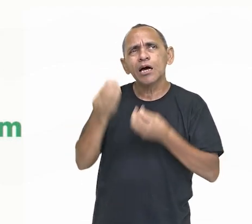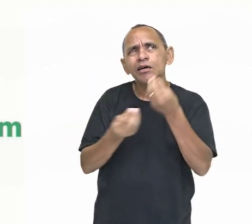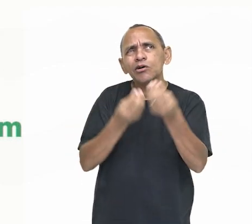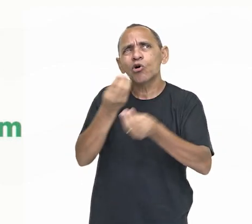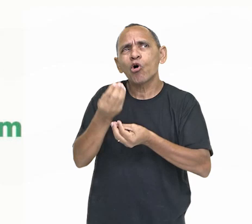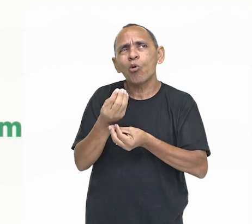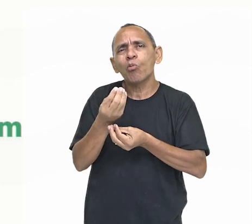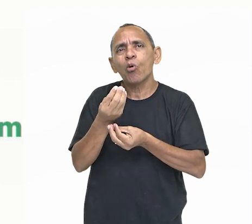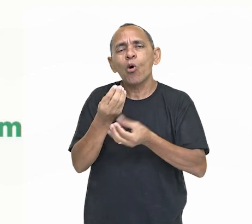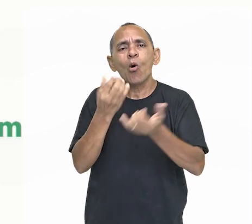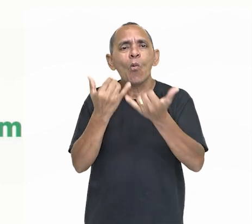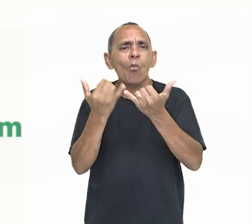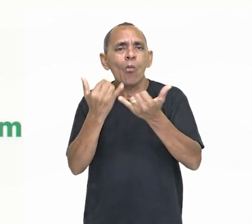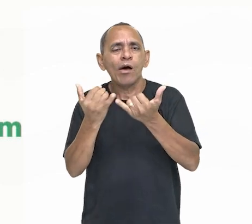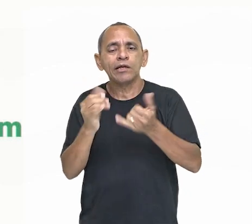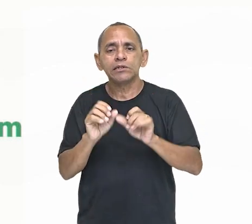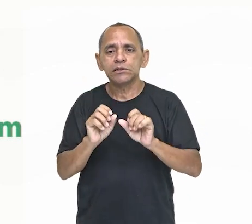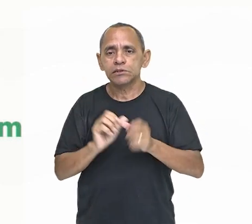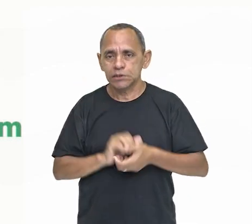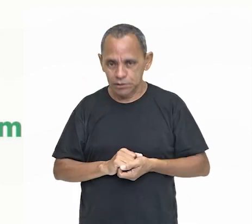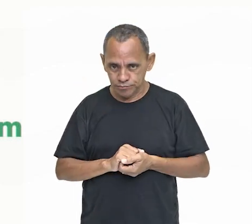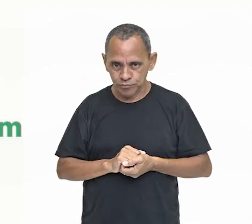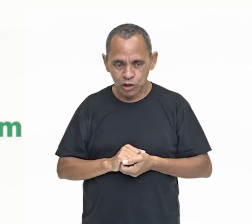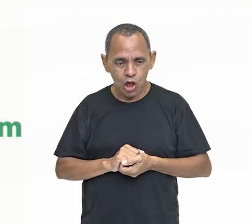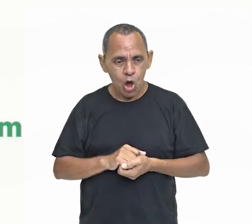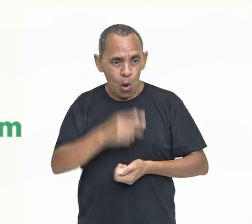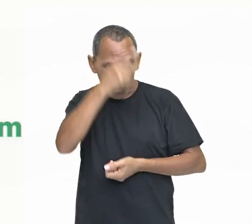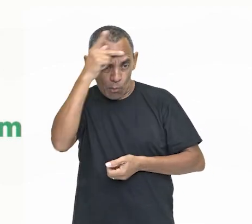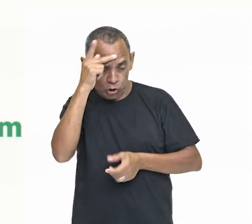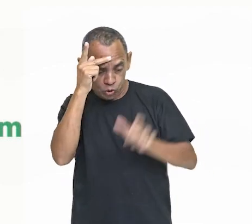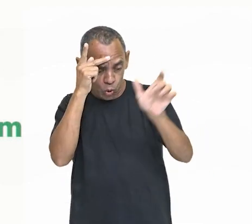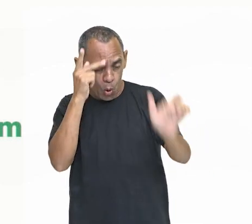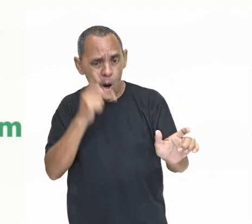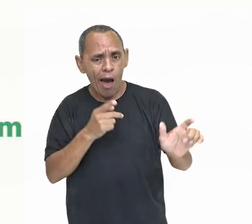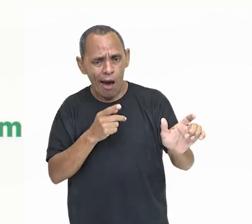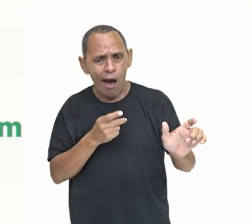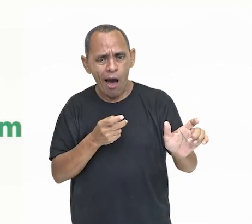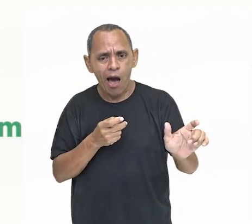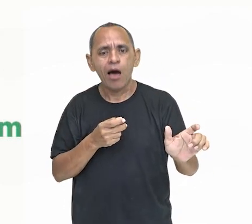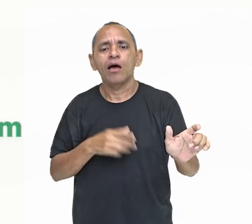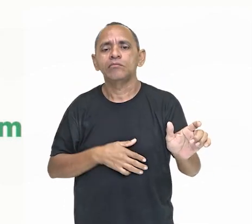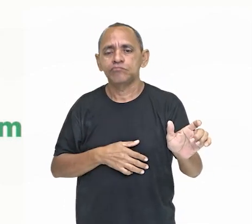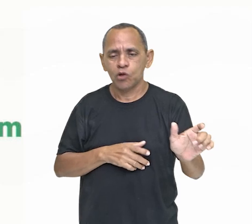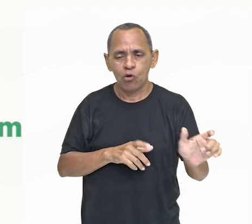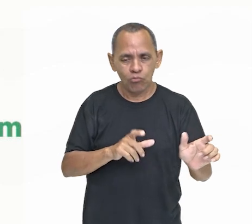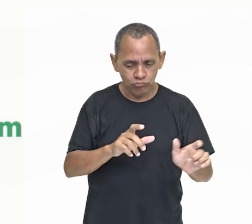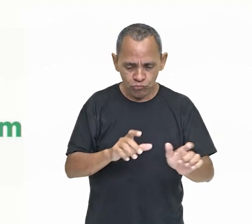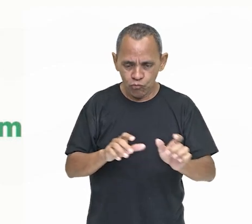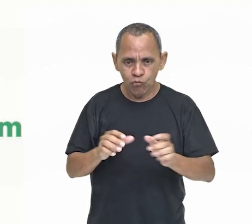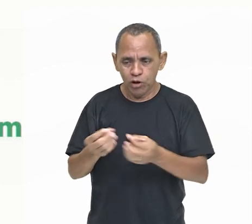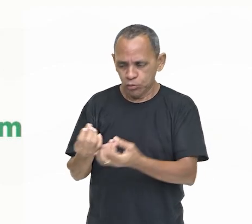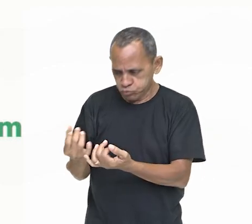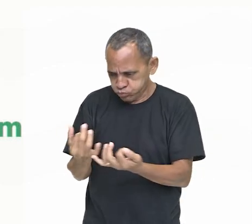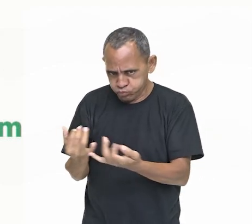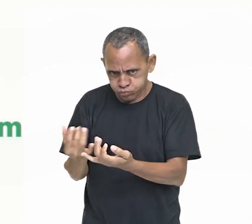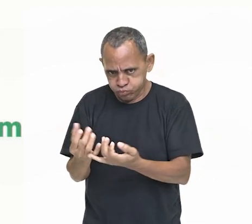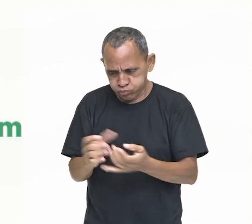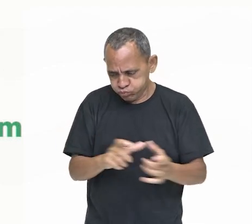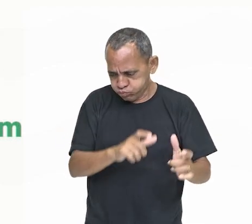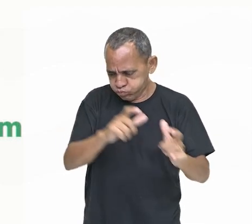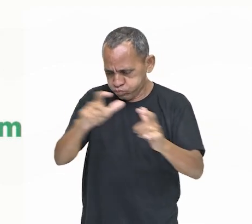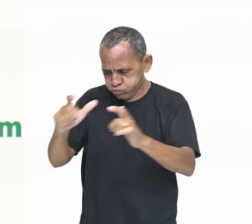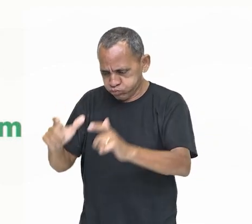uma pessoa aí quer esquentar algo, ela coloca algo que tenha um resistor, por isso que vai